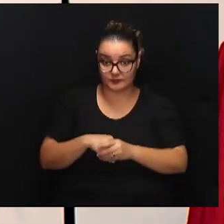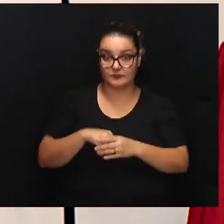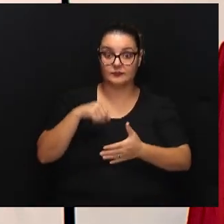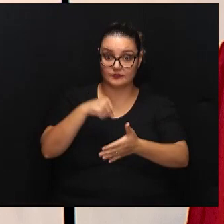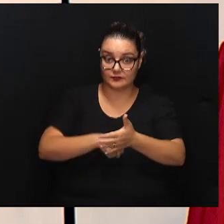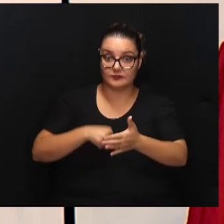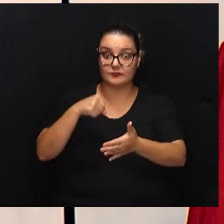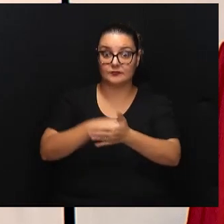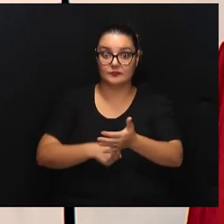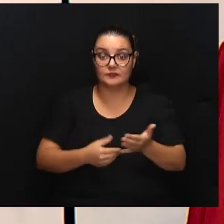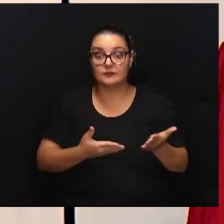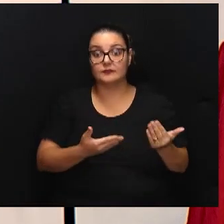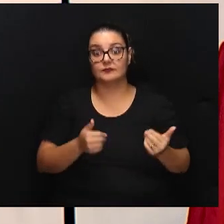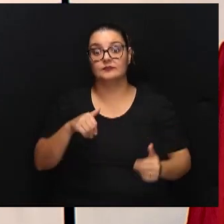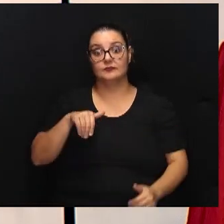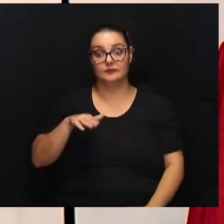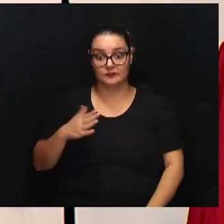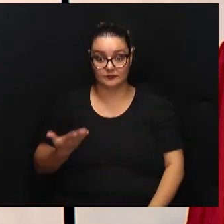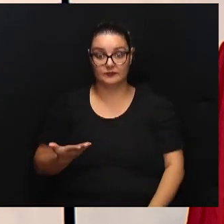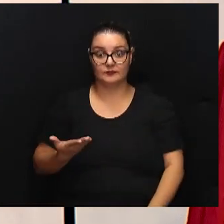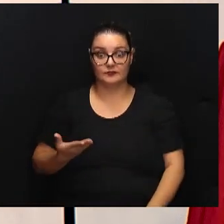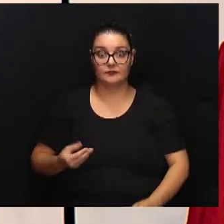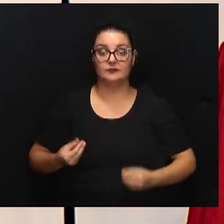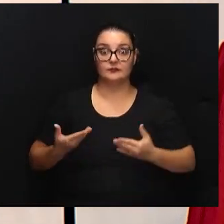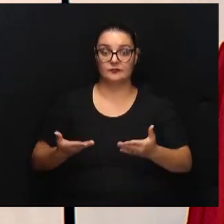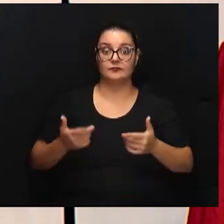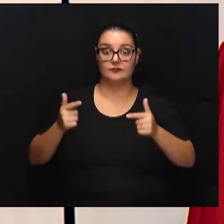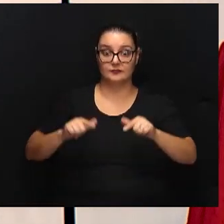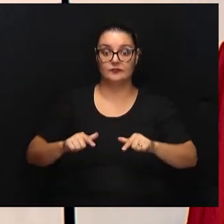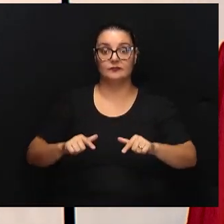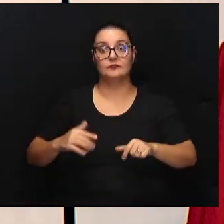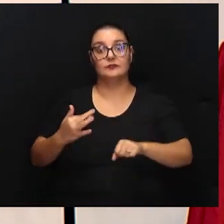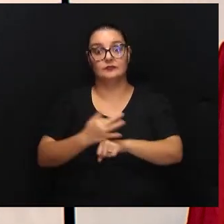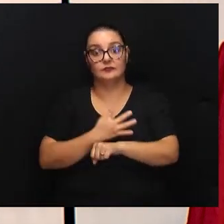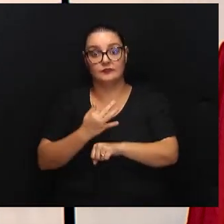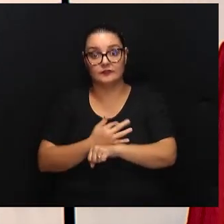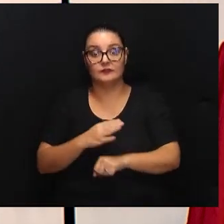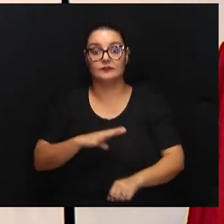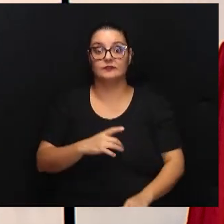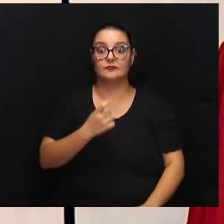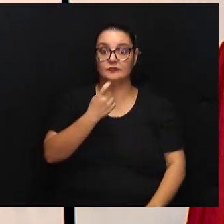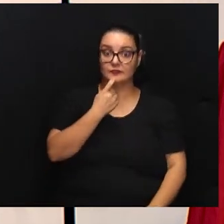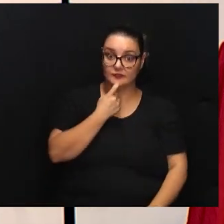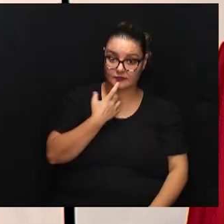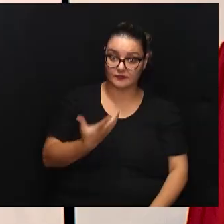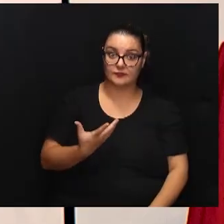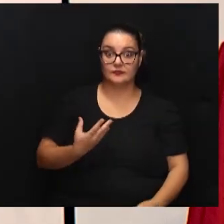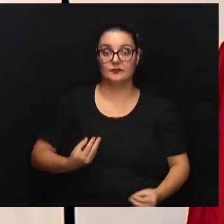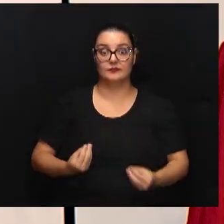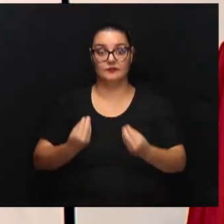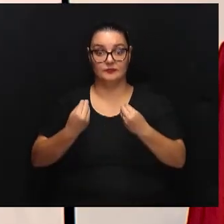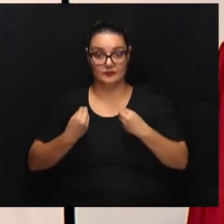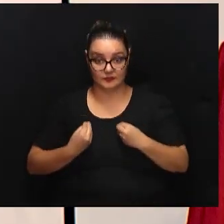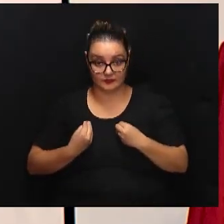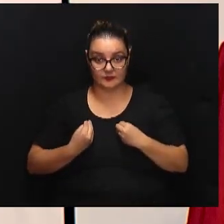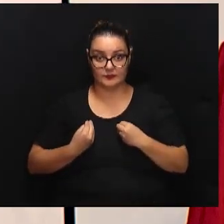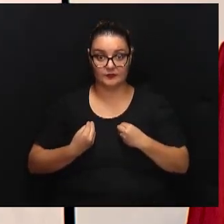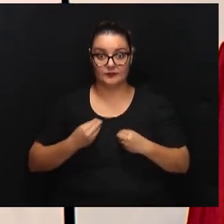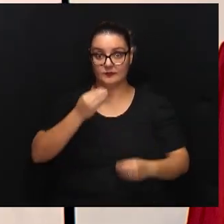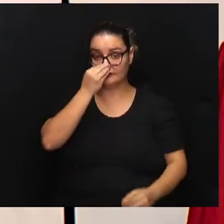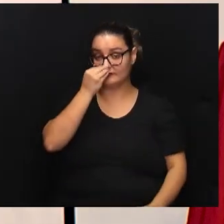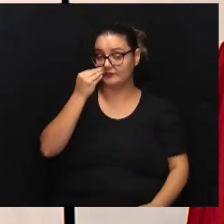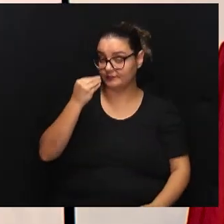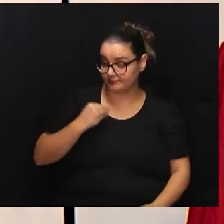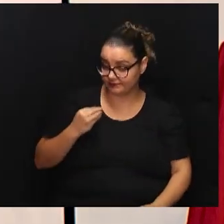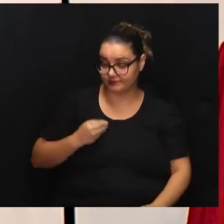um espaço de resistência. A cidade de Campinas nos mostra o quanto ela nos negligencia, o quanto ela nos cala, o quanto elas tentam